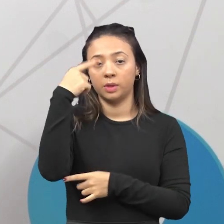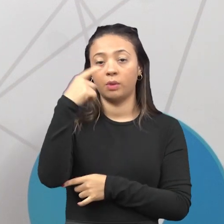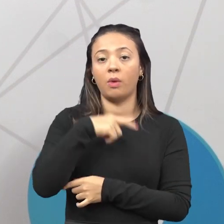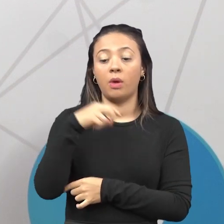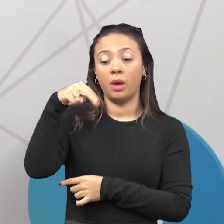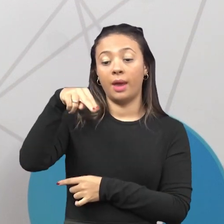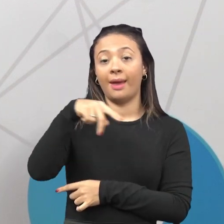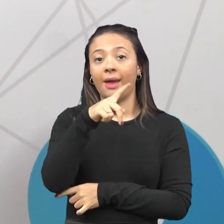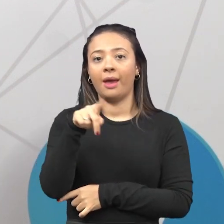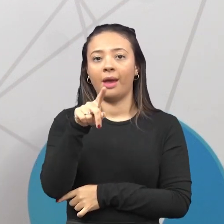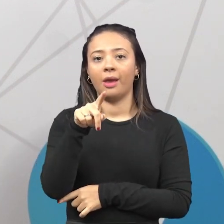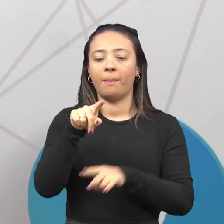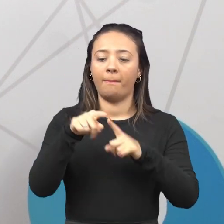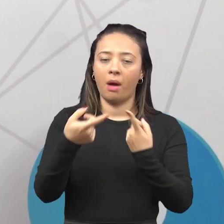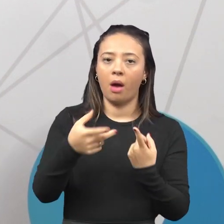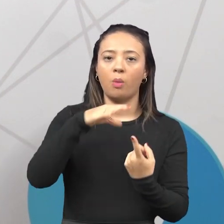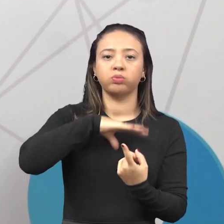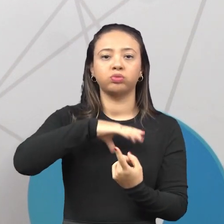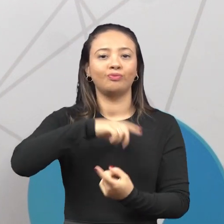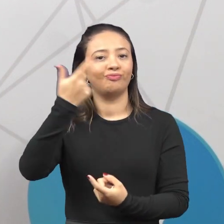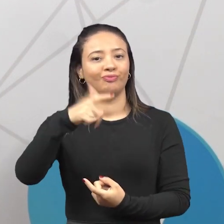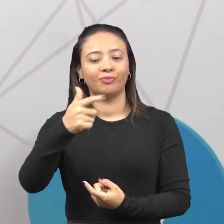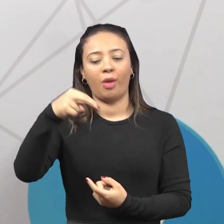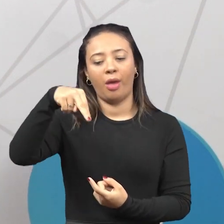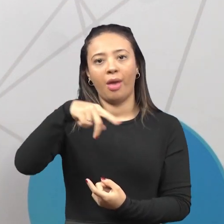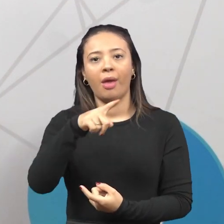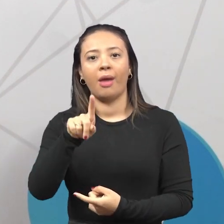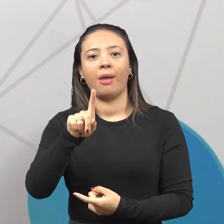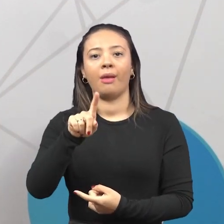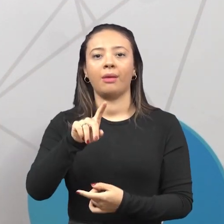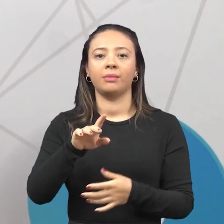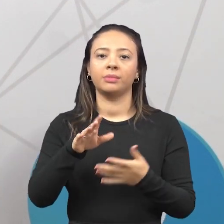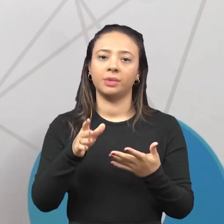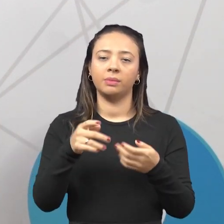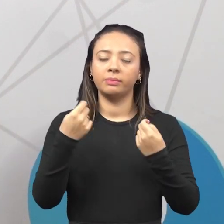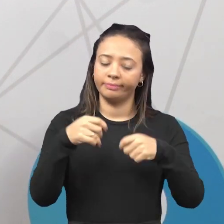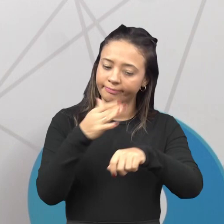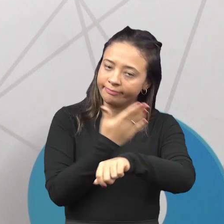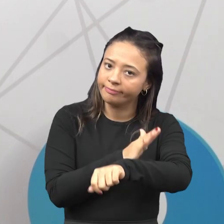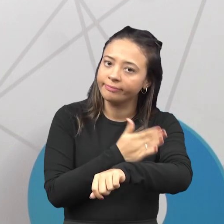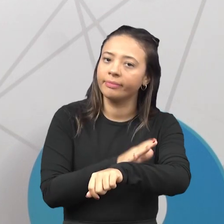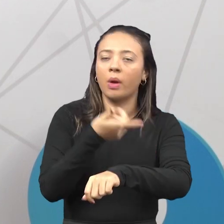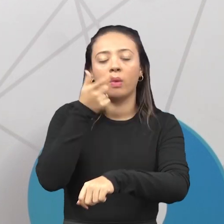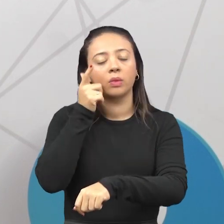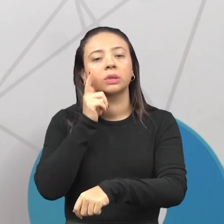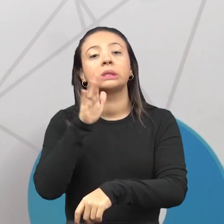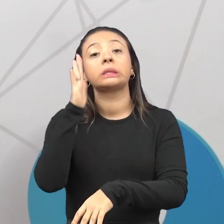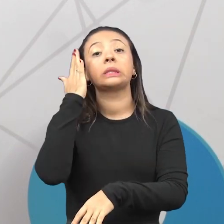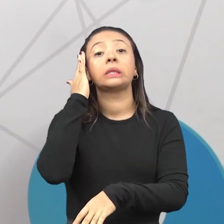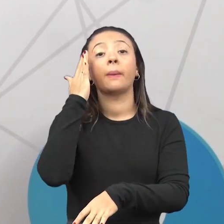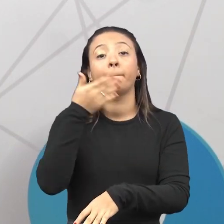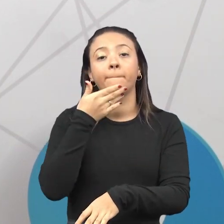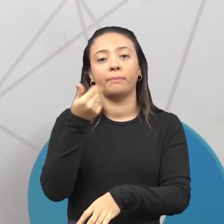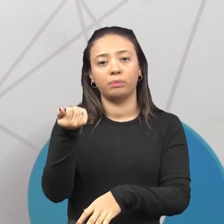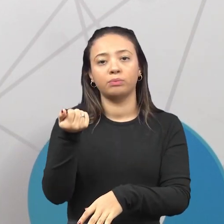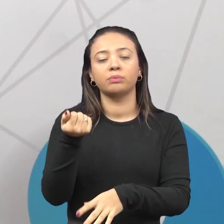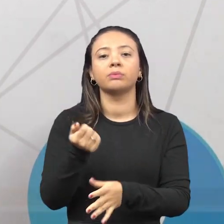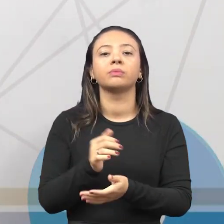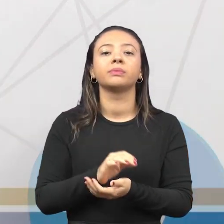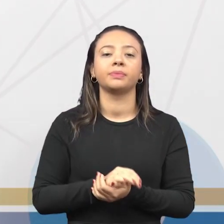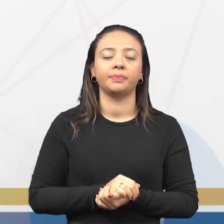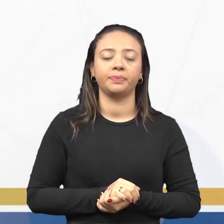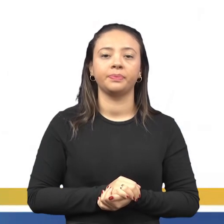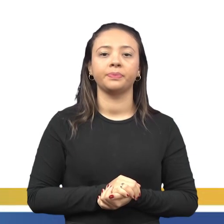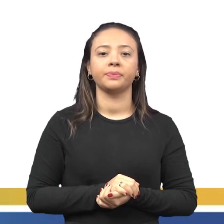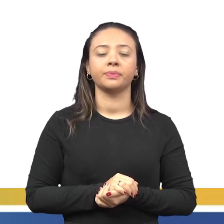também a pronúncia. É muito importante a gente praticar e exercitar para não confundir, certo? E não cometer muitos erros na hora de estiver pronunciando a